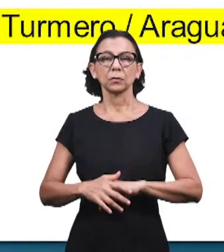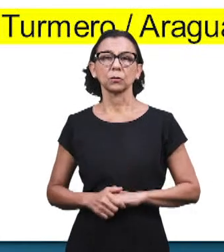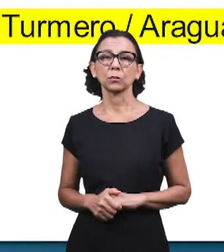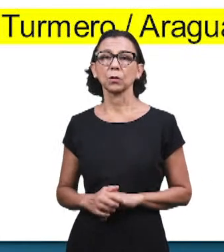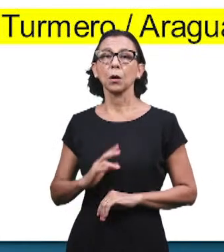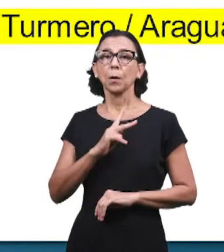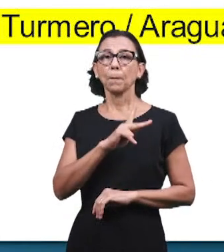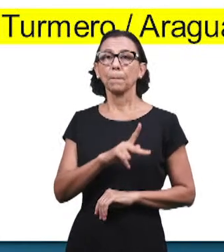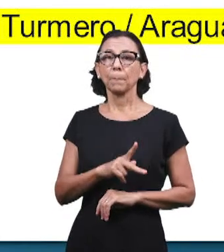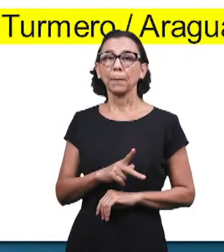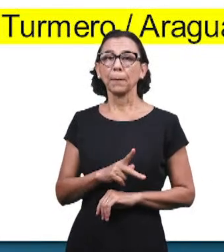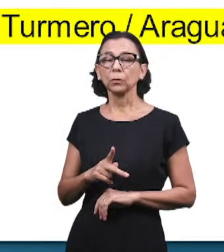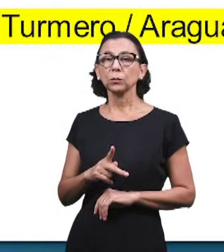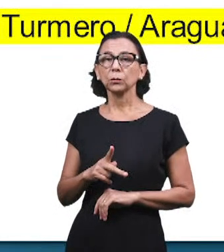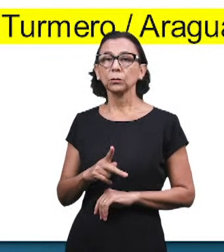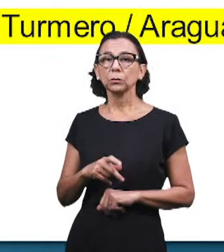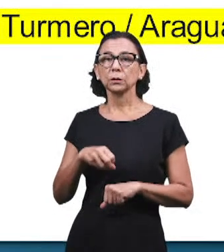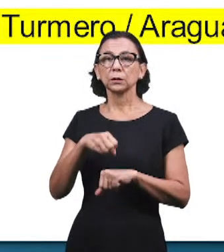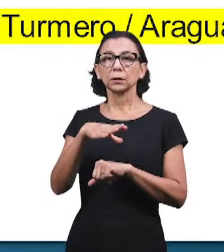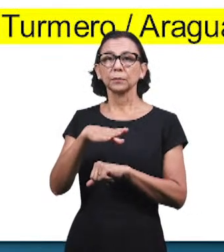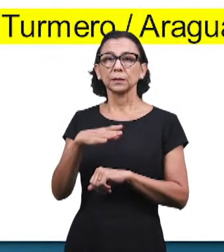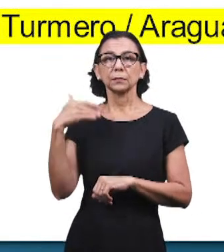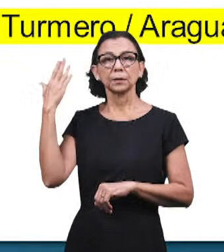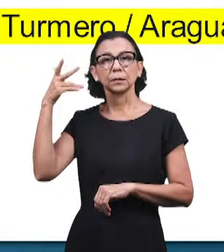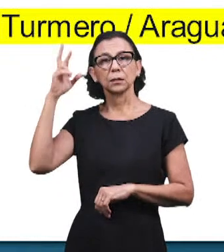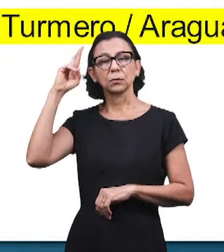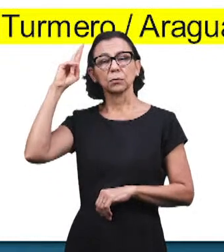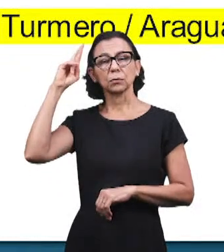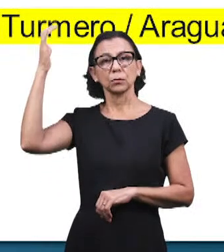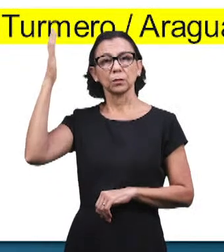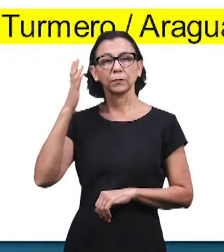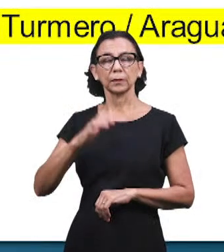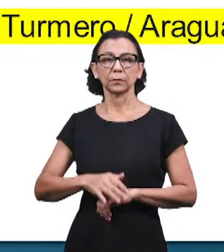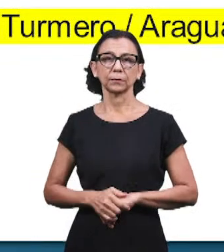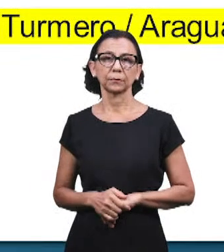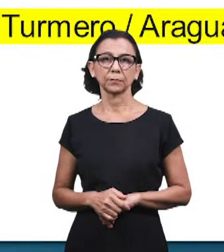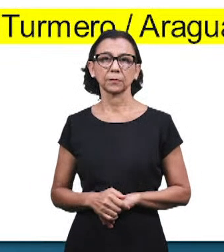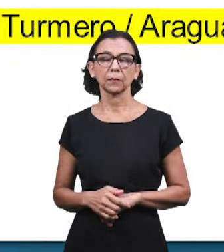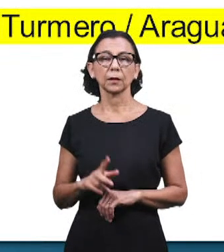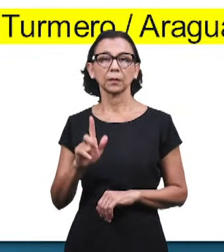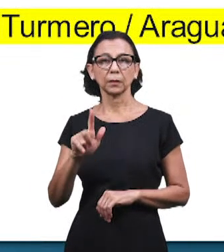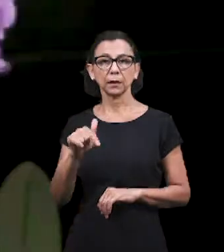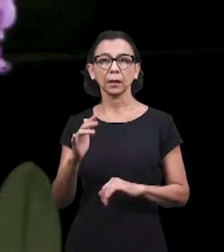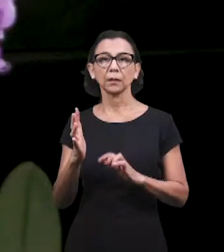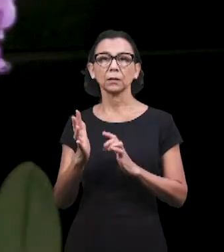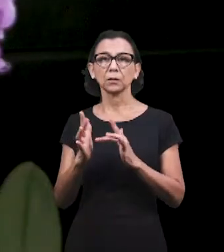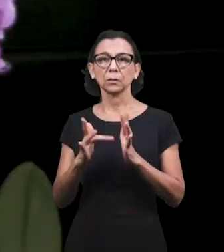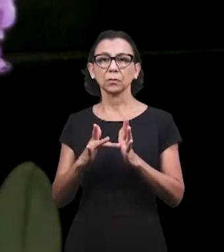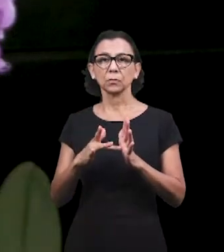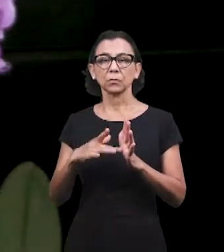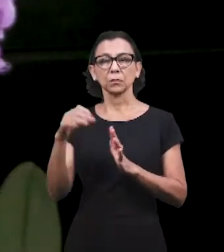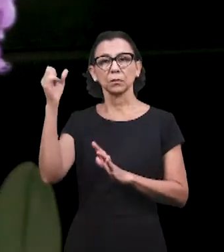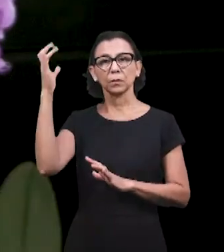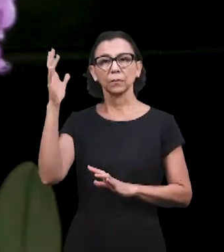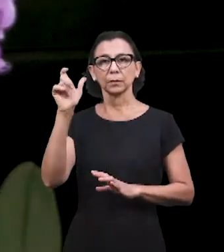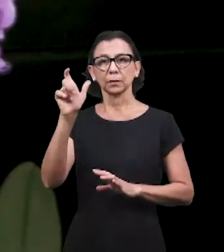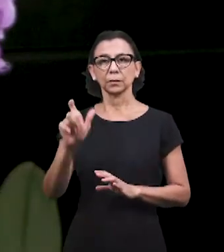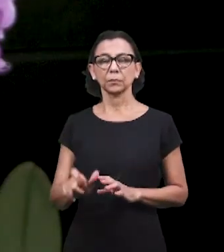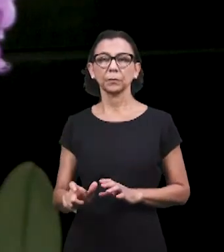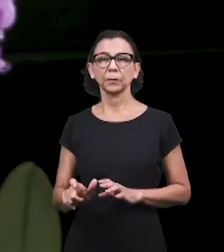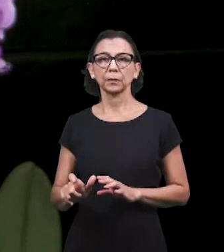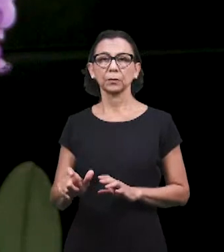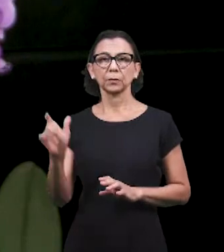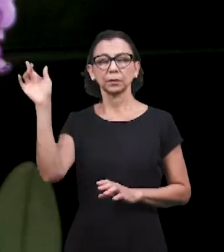que Deus lhe revelou. Jesus revelado pelo Espírito Santo. Muito bem colocado pelo nosso irmão